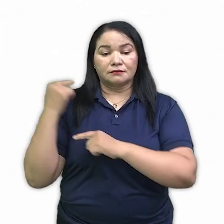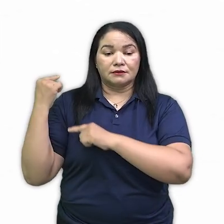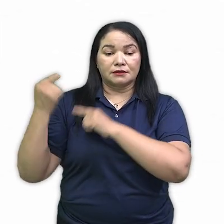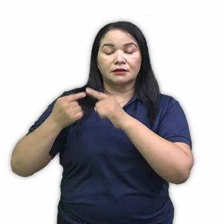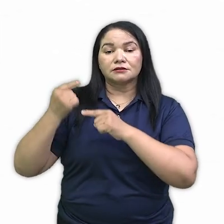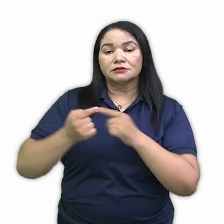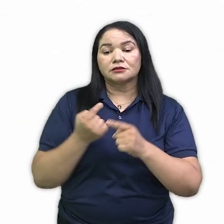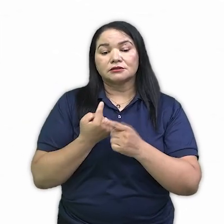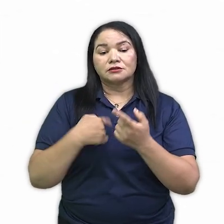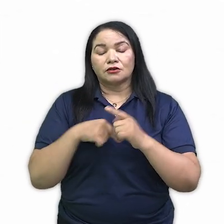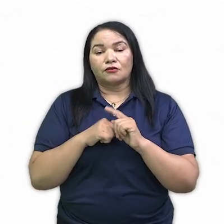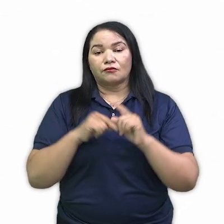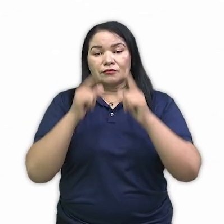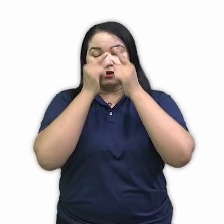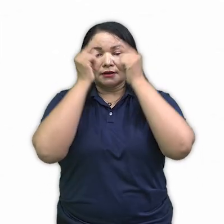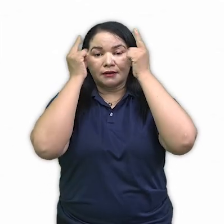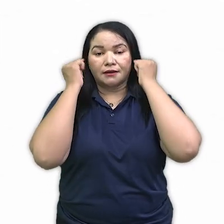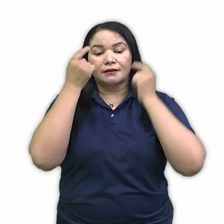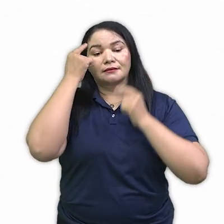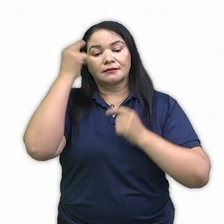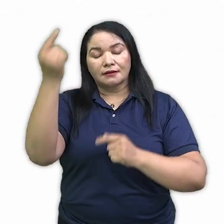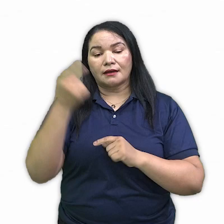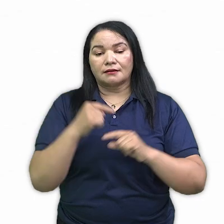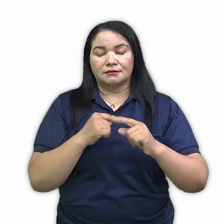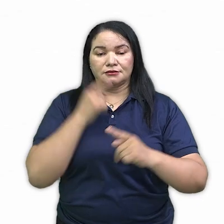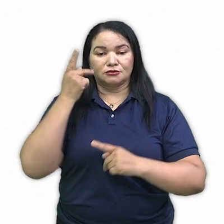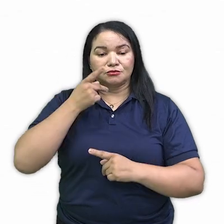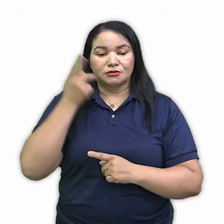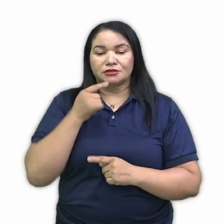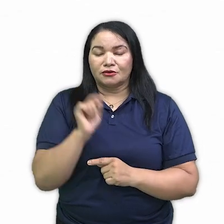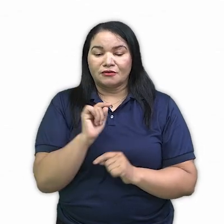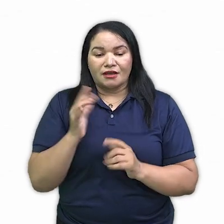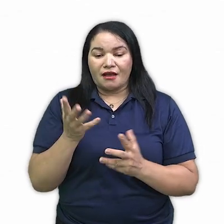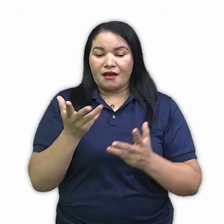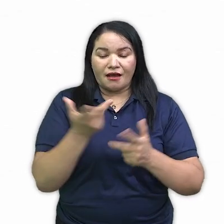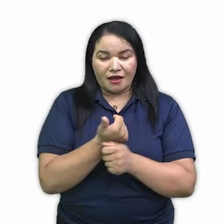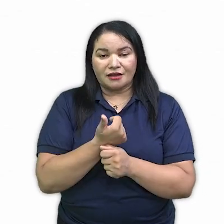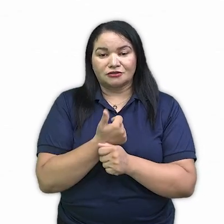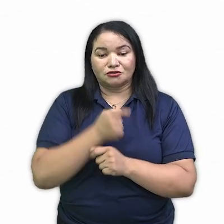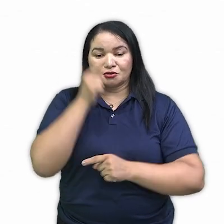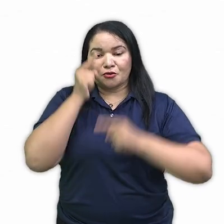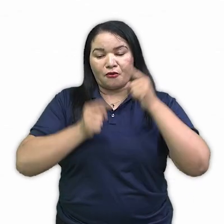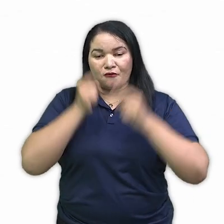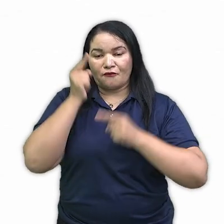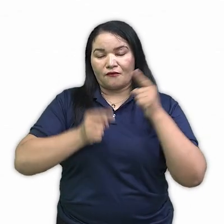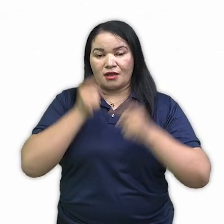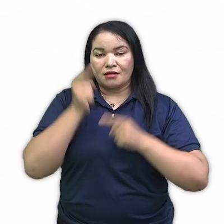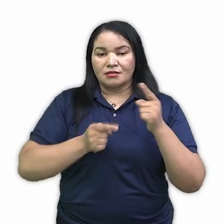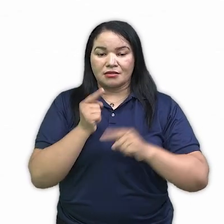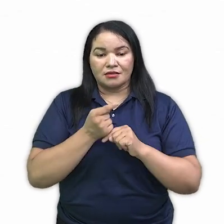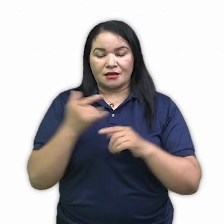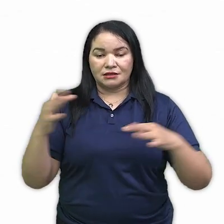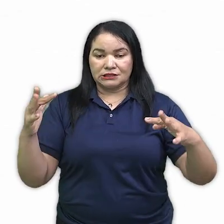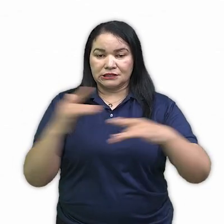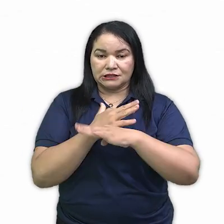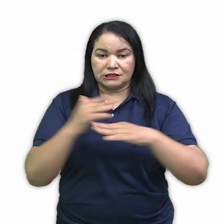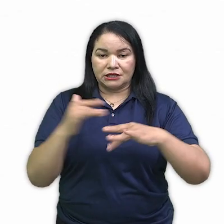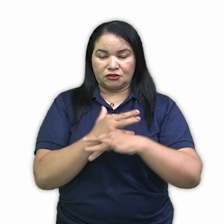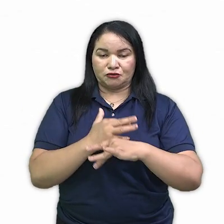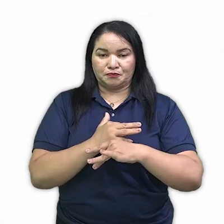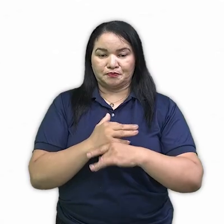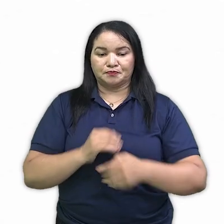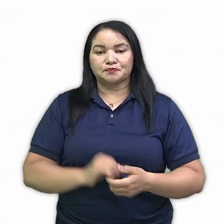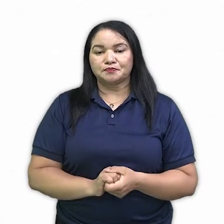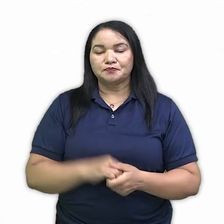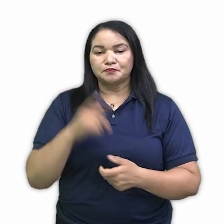grega, a ideia de política era o quê? A arte de governar a cidade. Quando fala de política, fala o